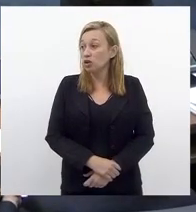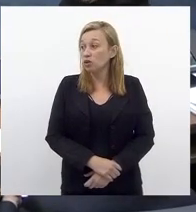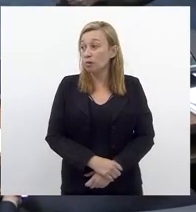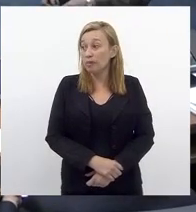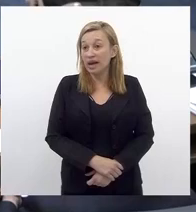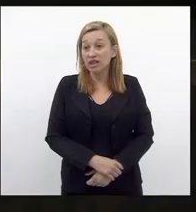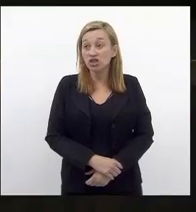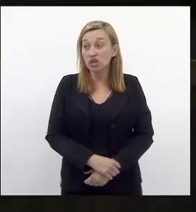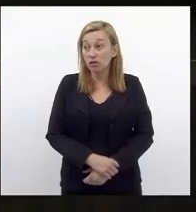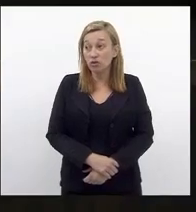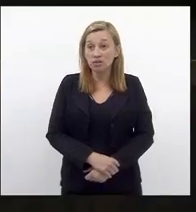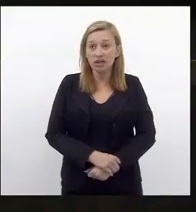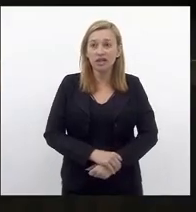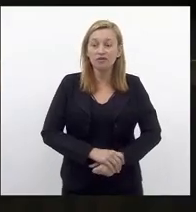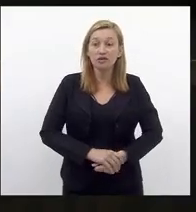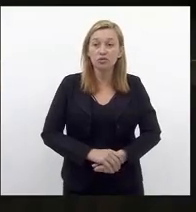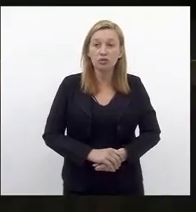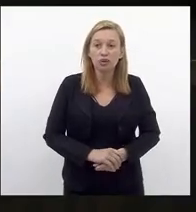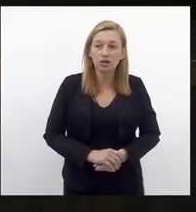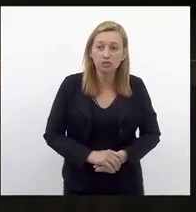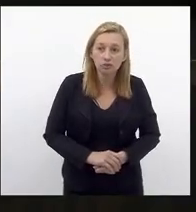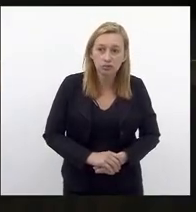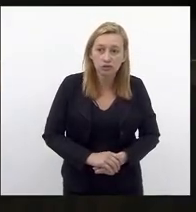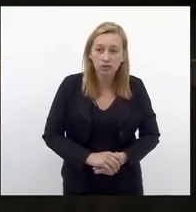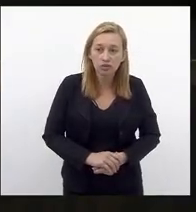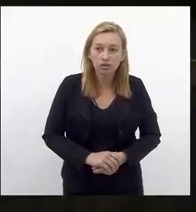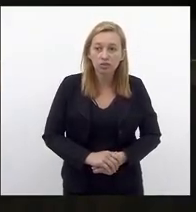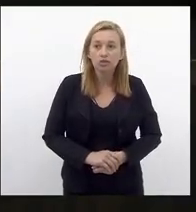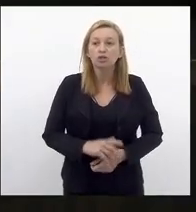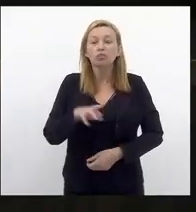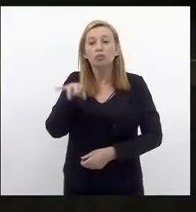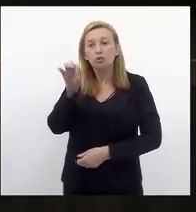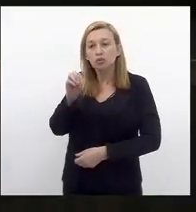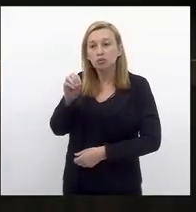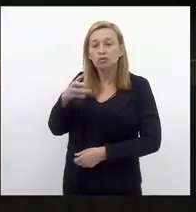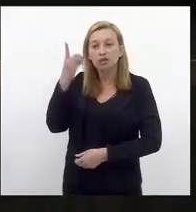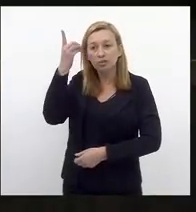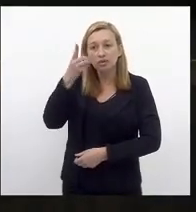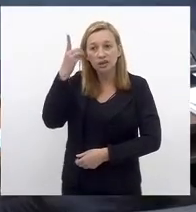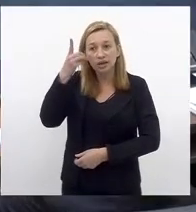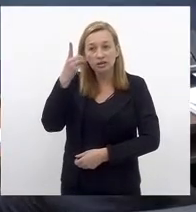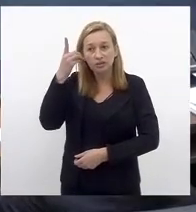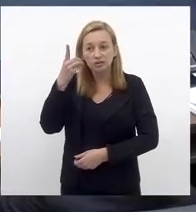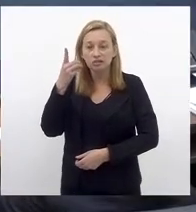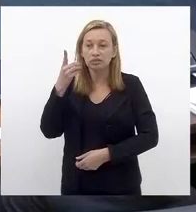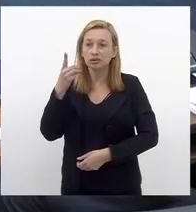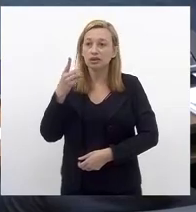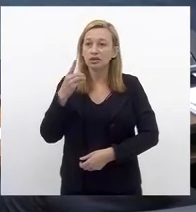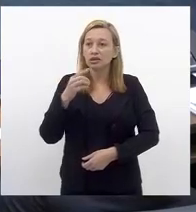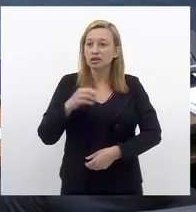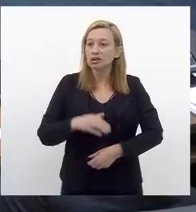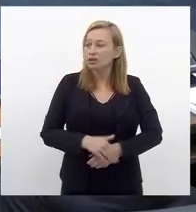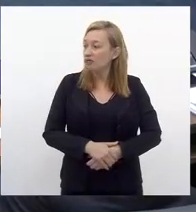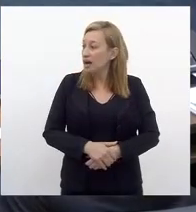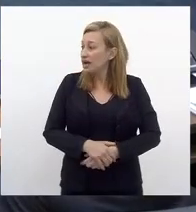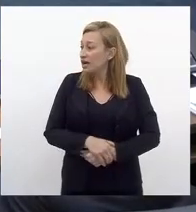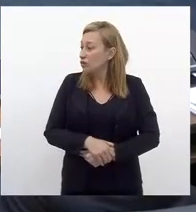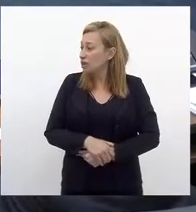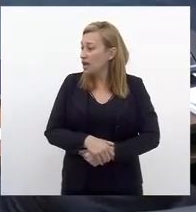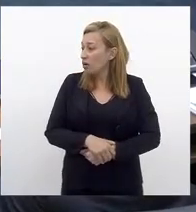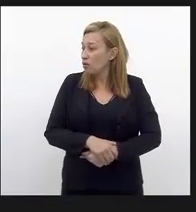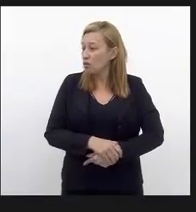e pela comissão de legislação condicional complementary código Deputado Bruno dauaire é